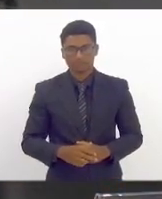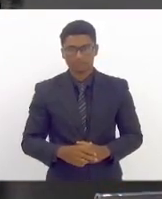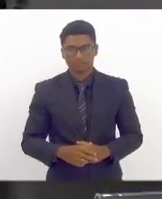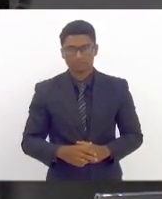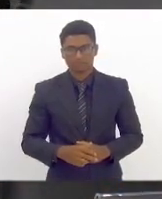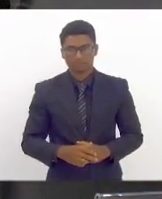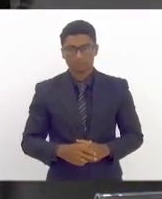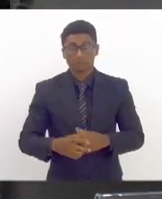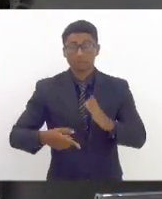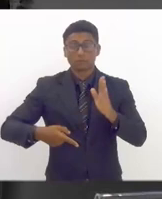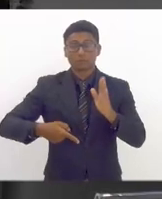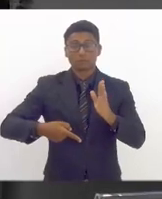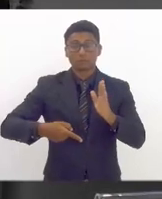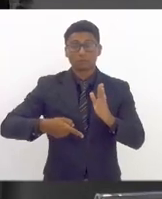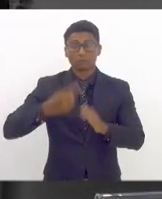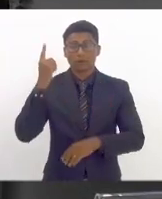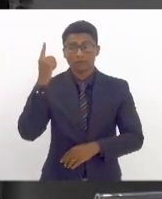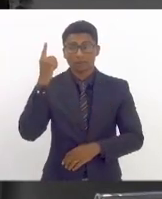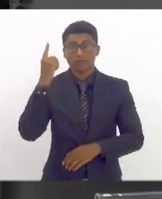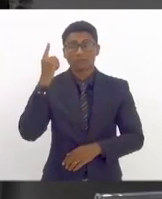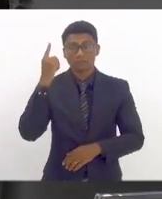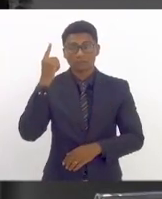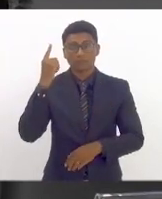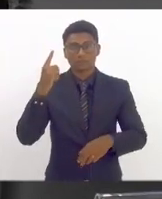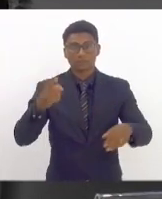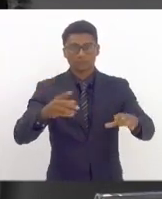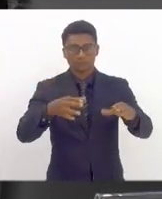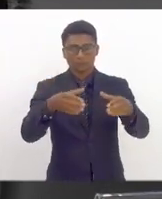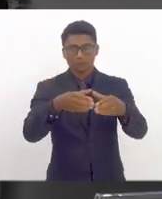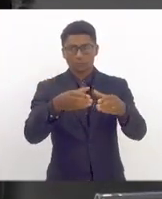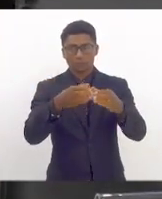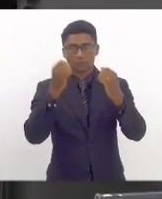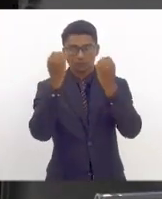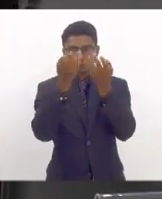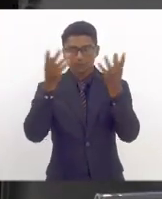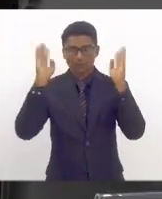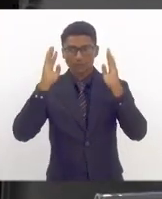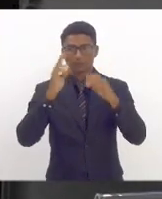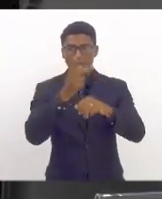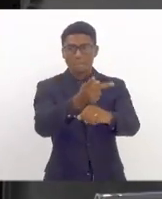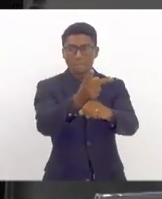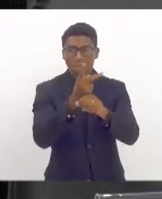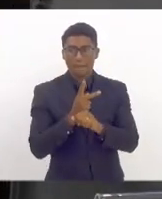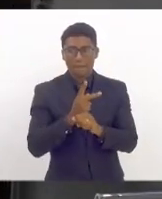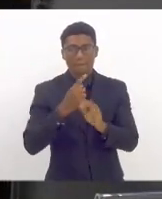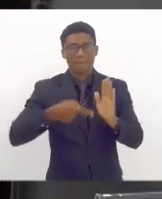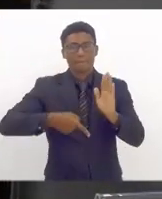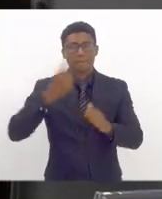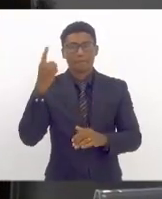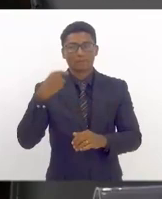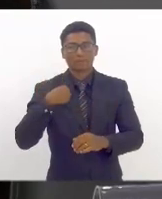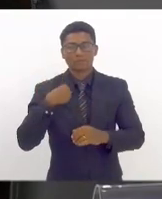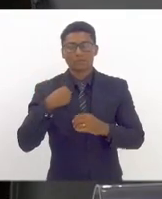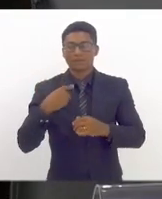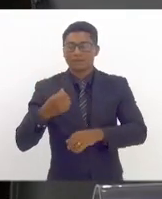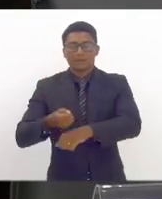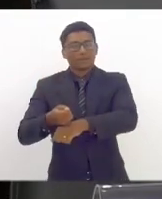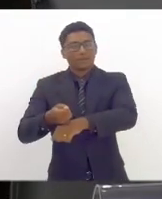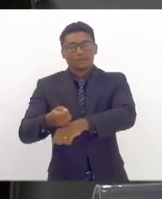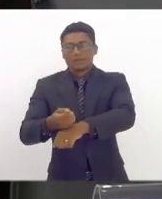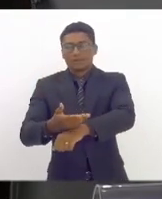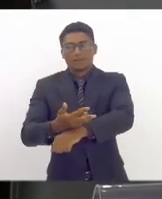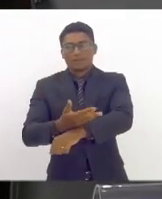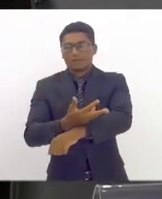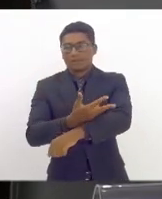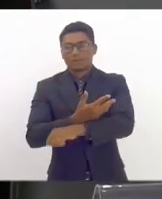a primeira vez que uma organização indígena tá recebendo esse prêmio eu tô muito emocionada por